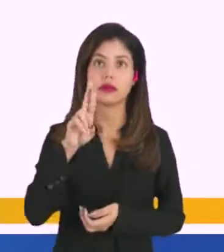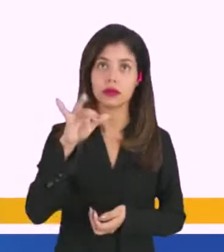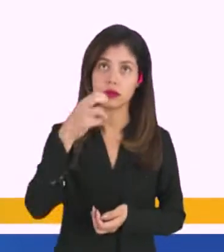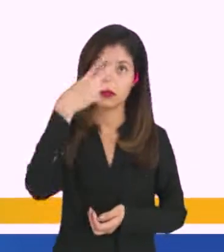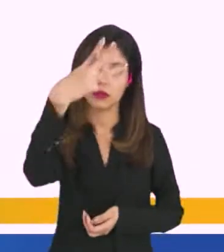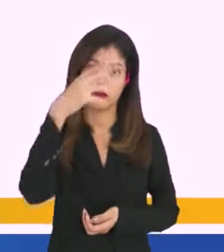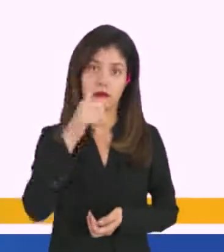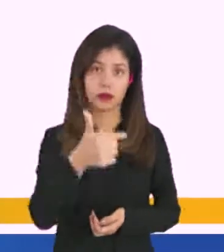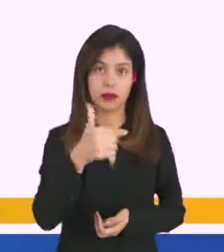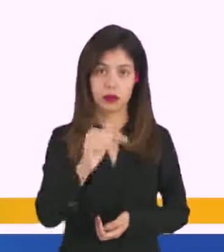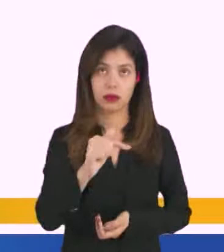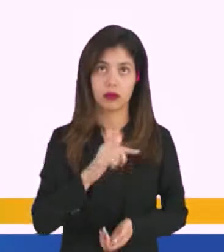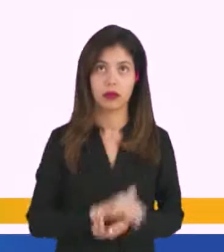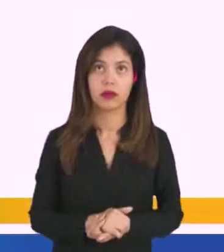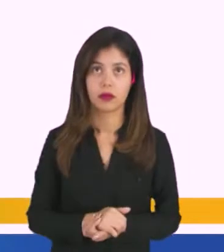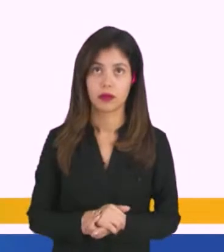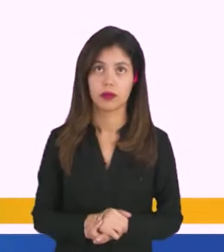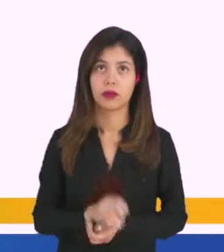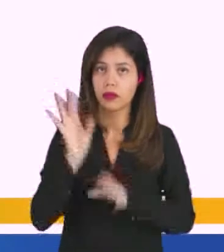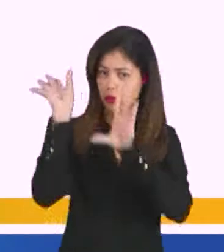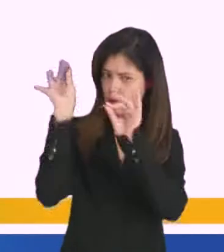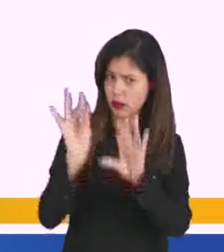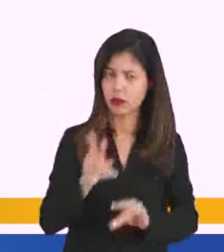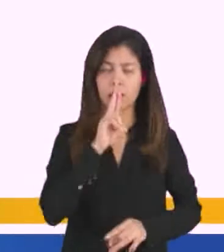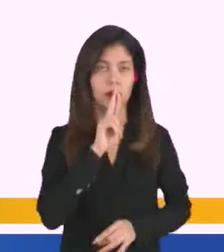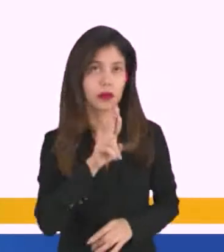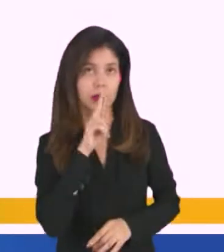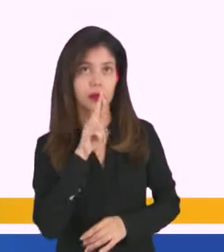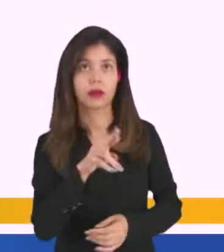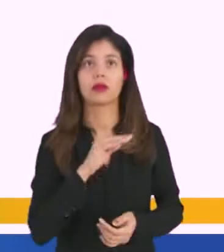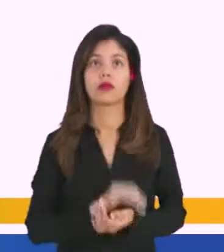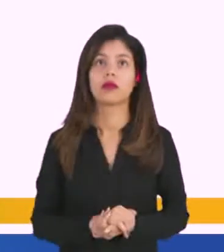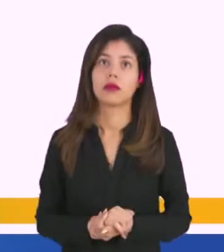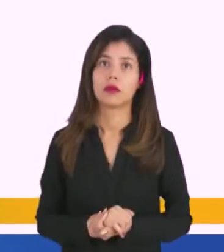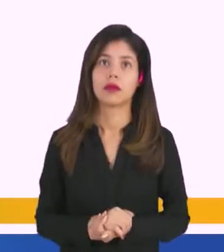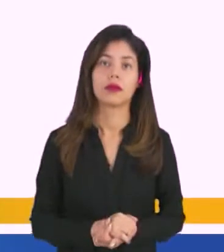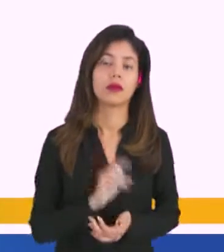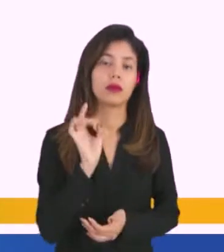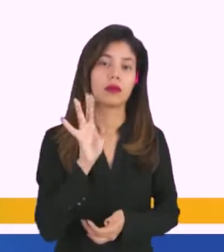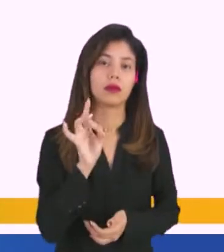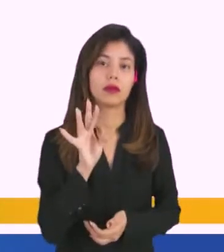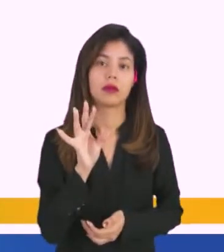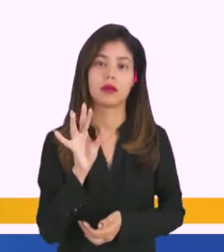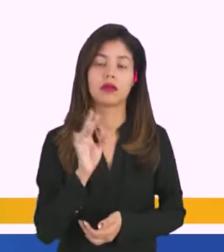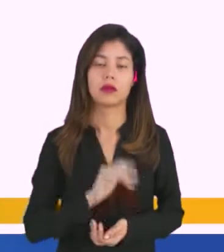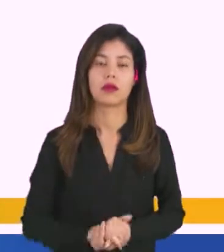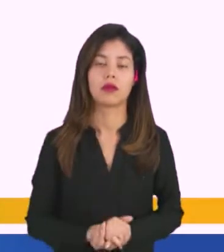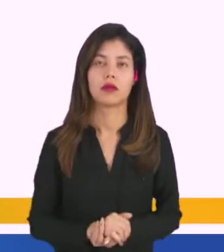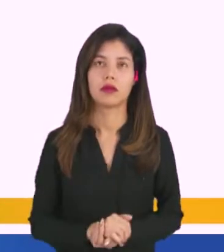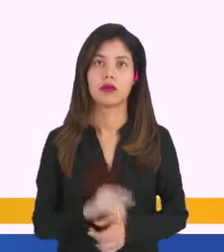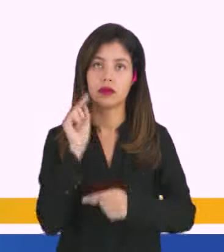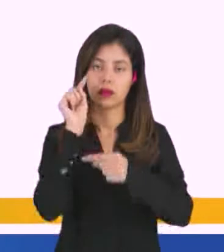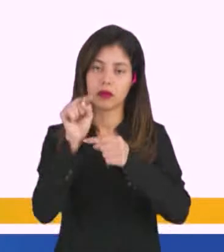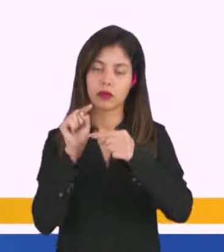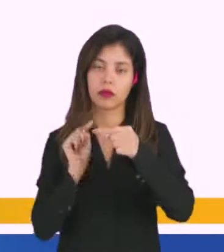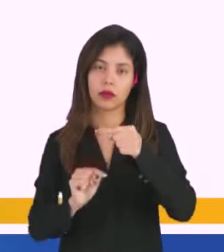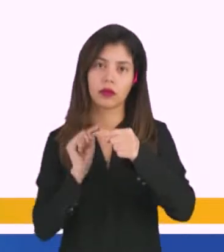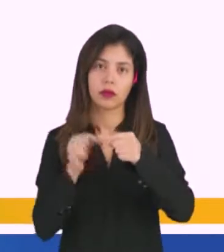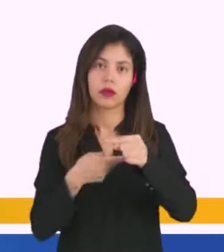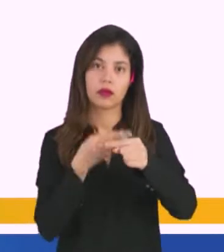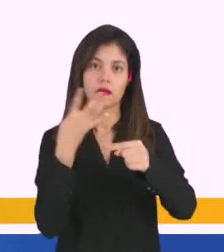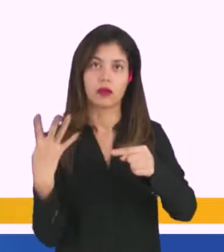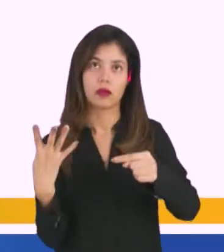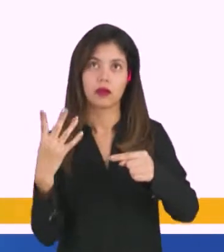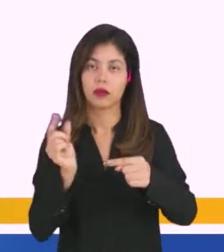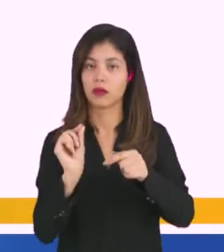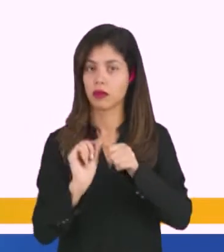fez 3 gols, então, para calcularmos a frequência relativa dele, basta que a gente divida a quantidade de